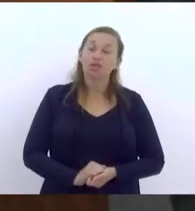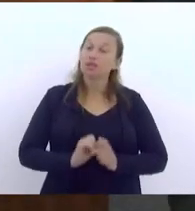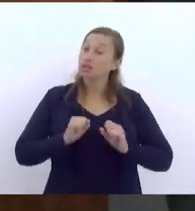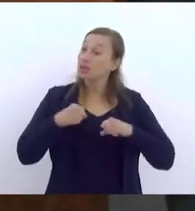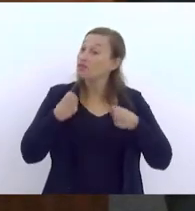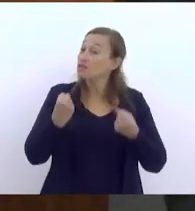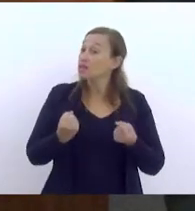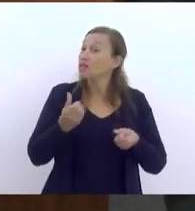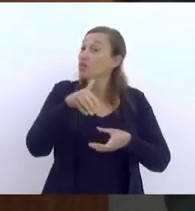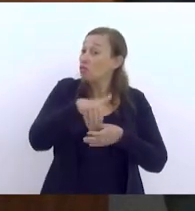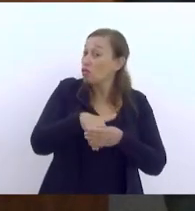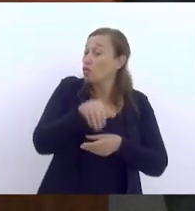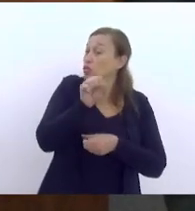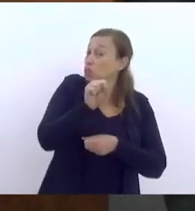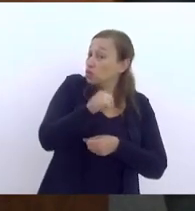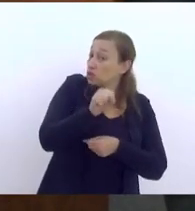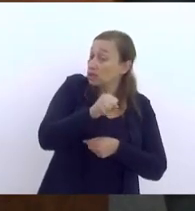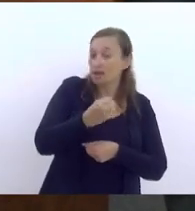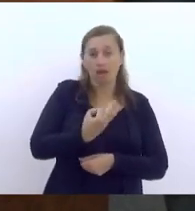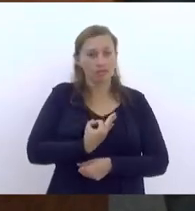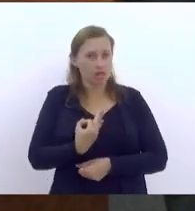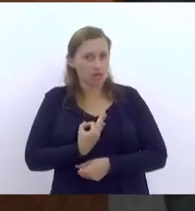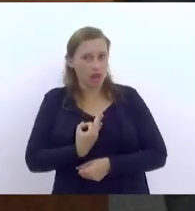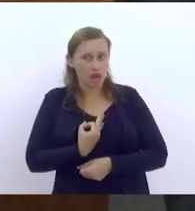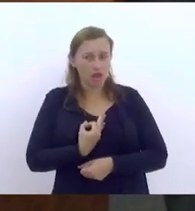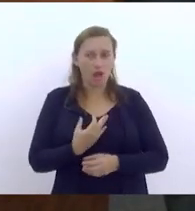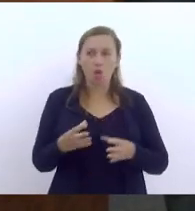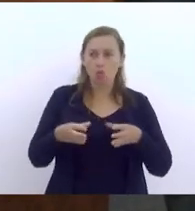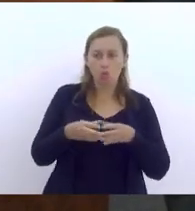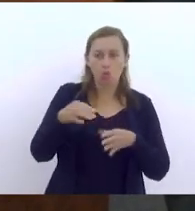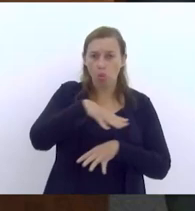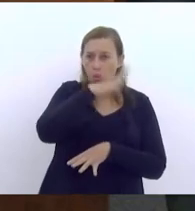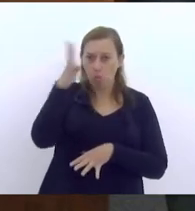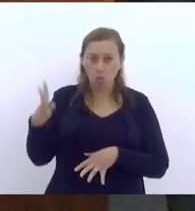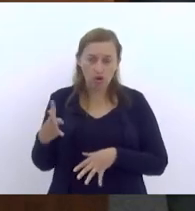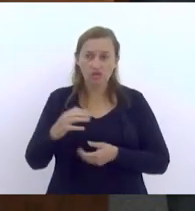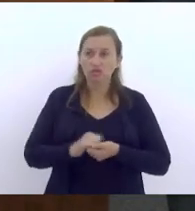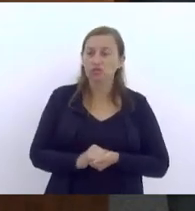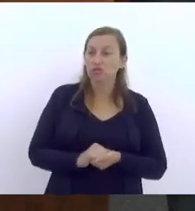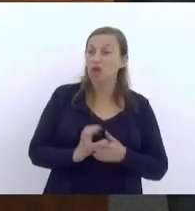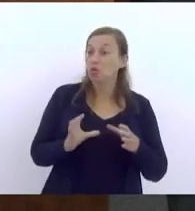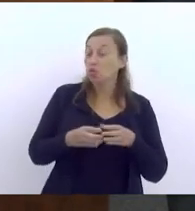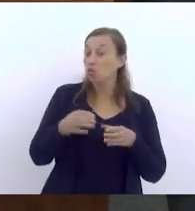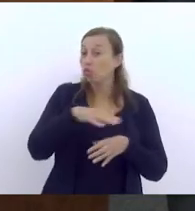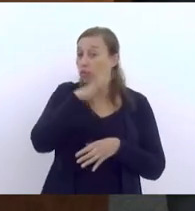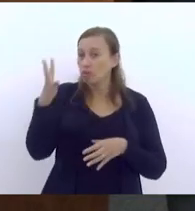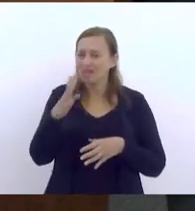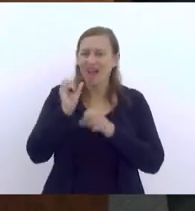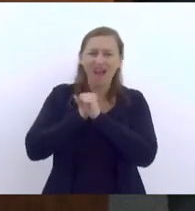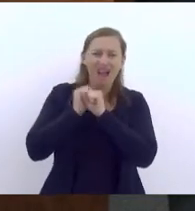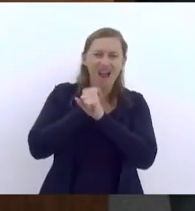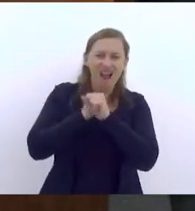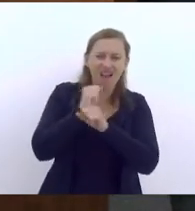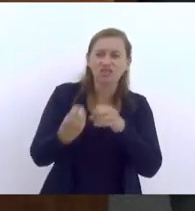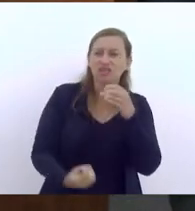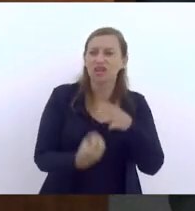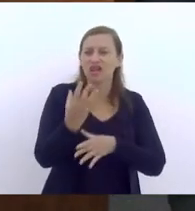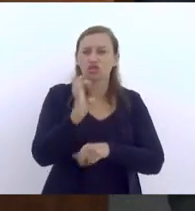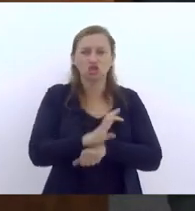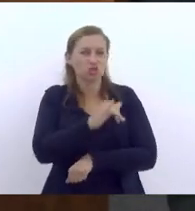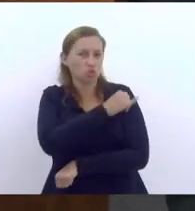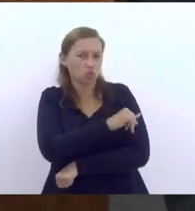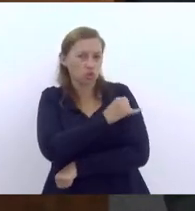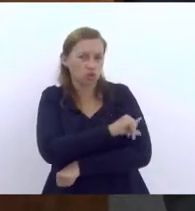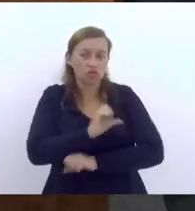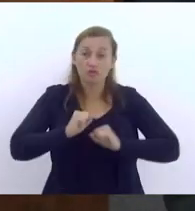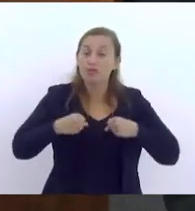defendendo o voto favorável à medalha ao Grupo Arco-Íris. O Grupo Arco-Íris é um grupo que existe há décadas no Estado do Rio de Janeiro e